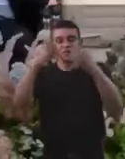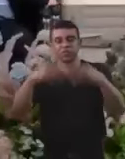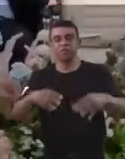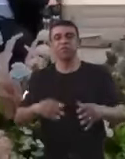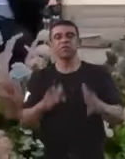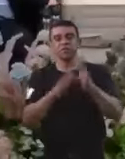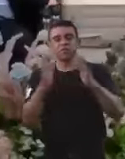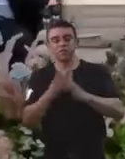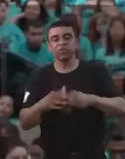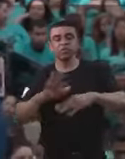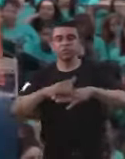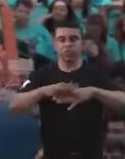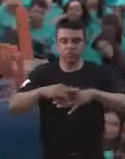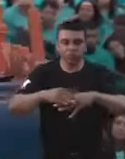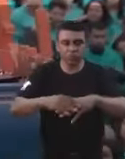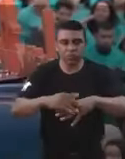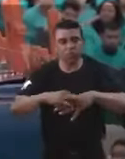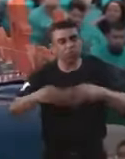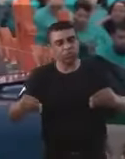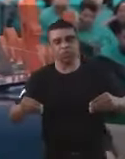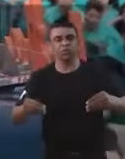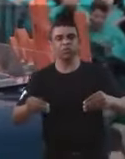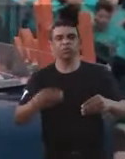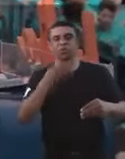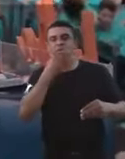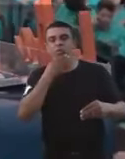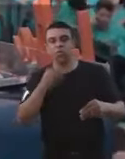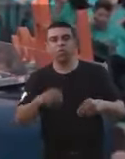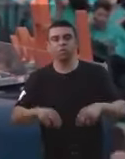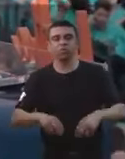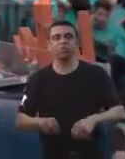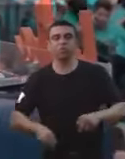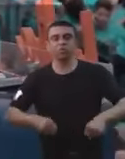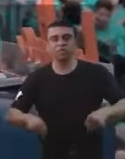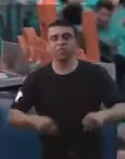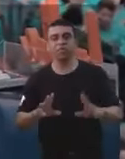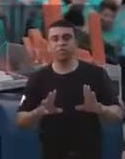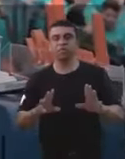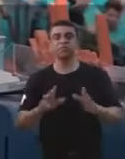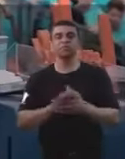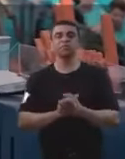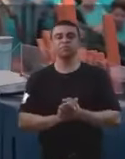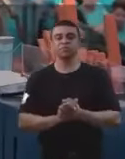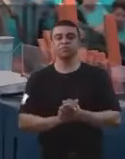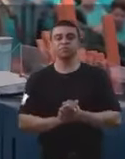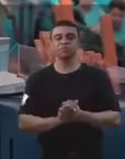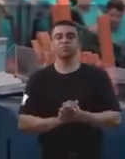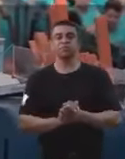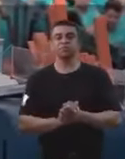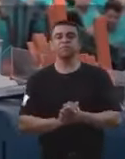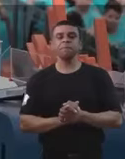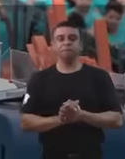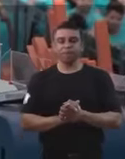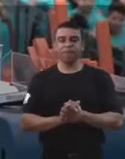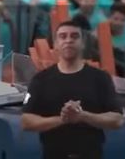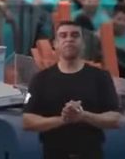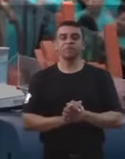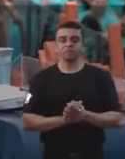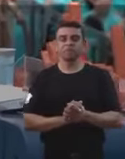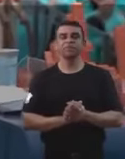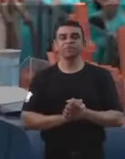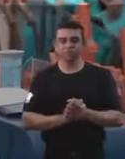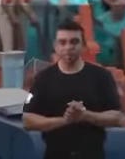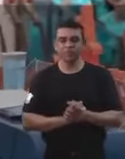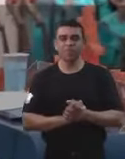6, os discípulos colhem espigas para comer no sábado. E aí, quem briga com os discípulos? Os adventistas, mentira,